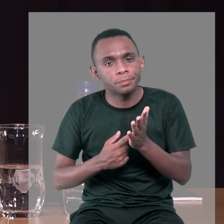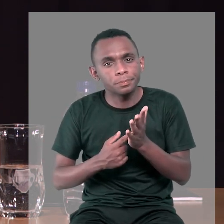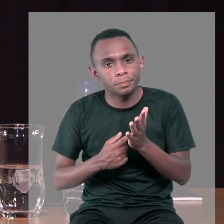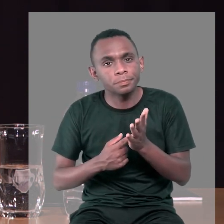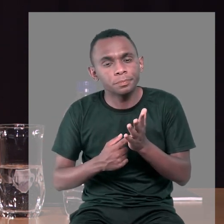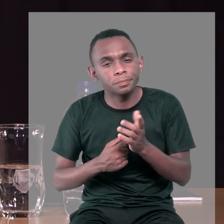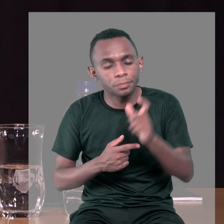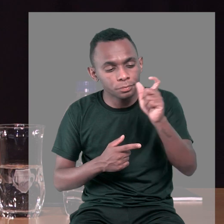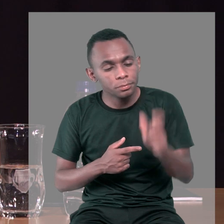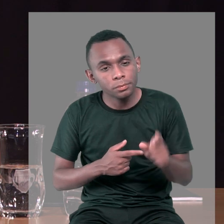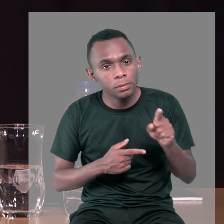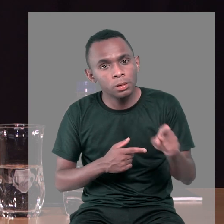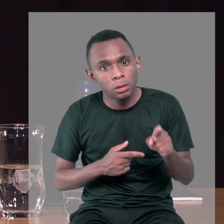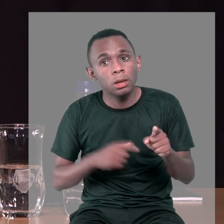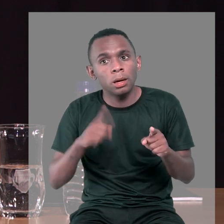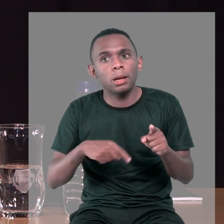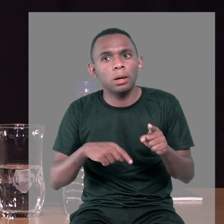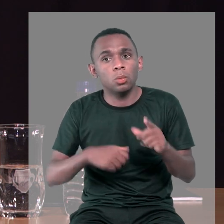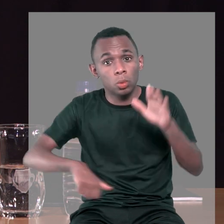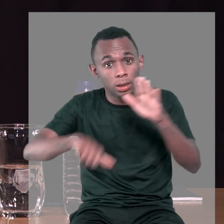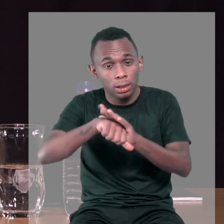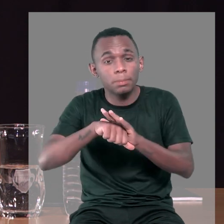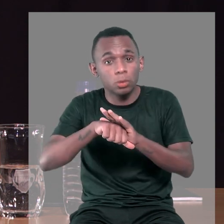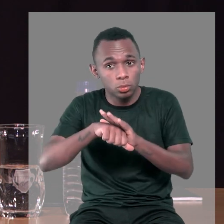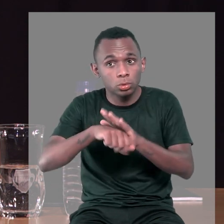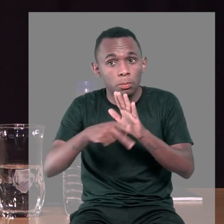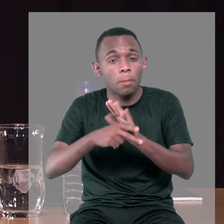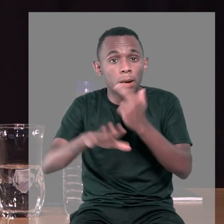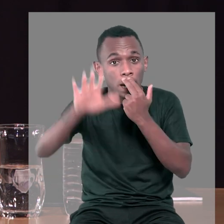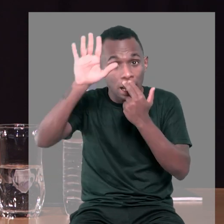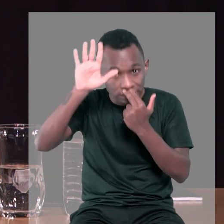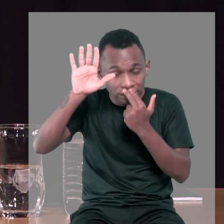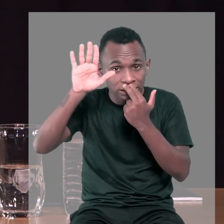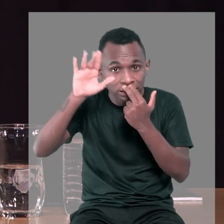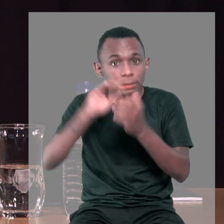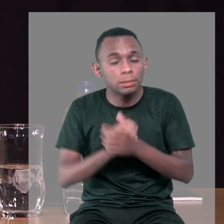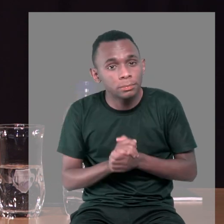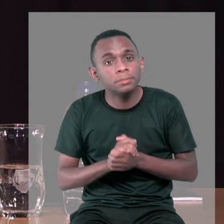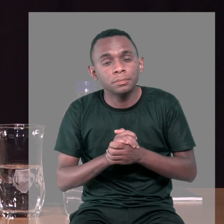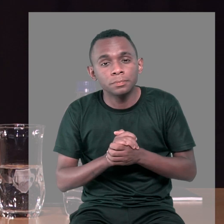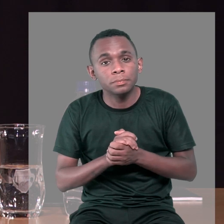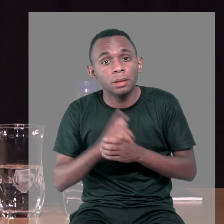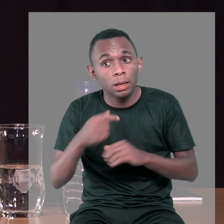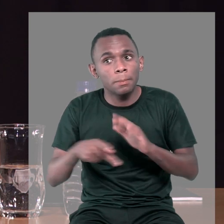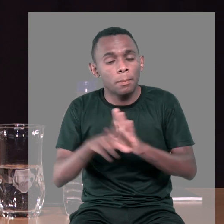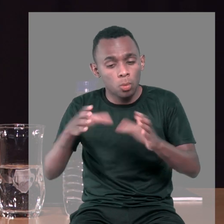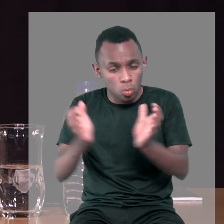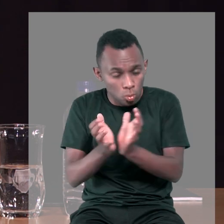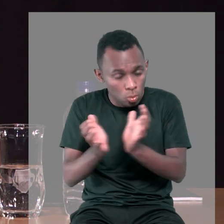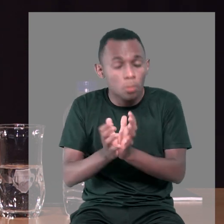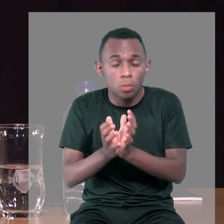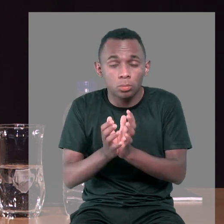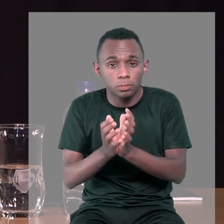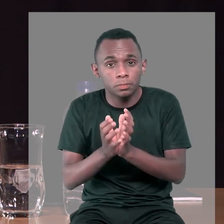Ele integrava a SS, mas integrava o aparato burocrático da SS. Né? Então,